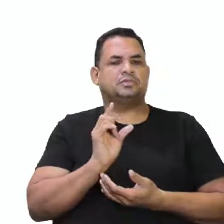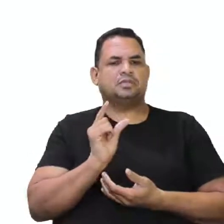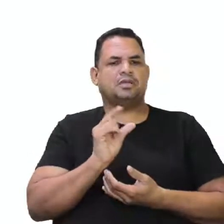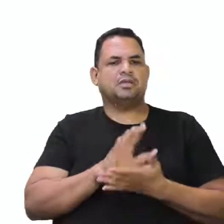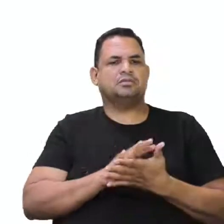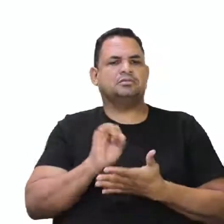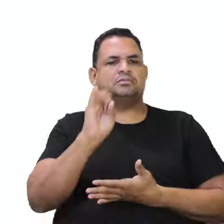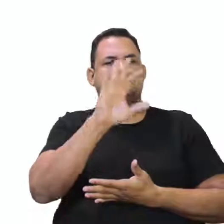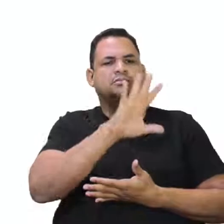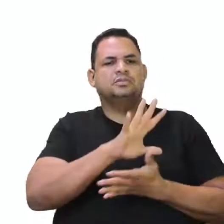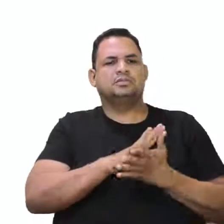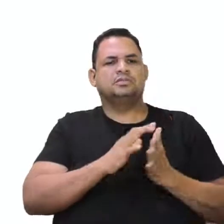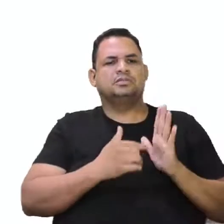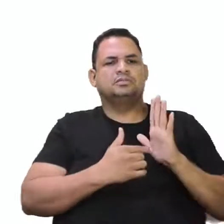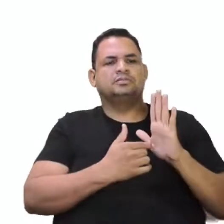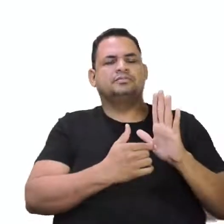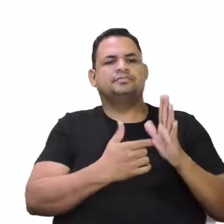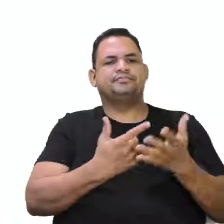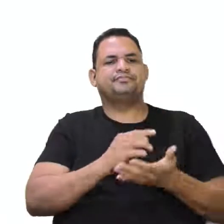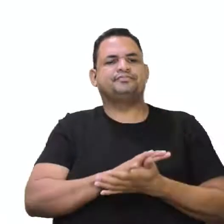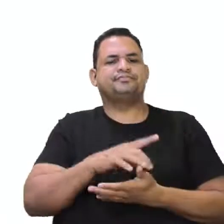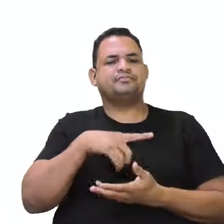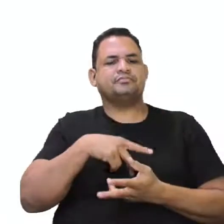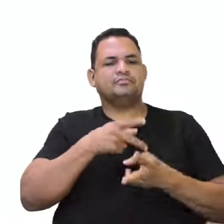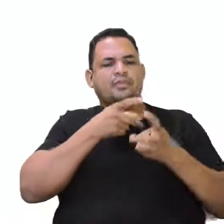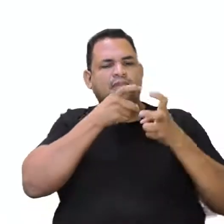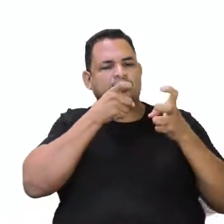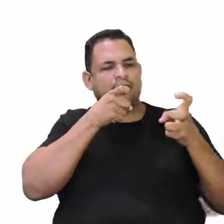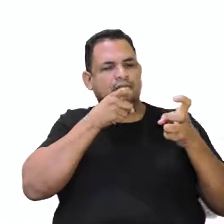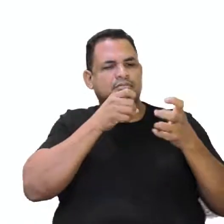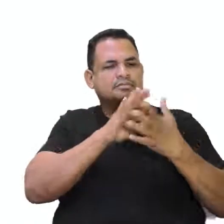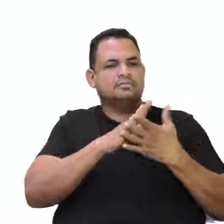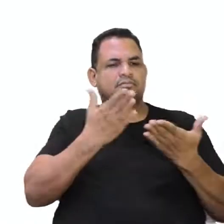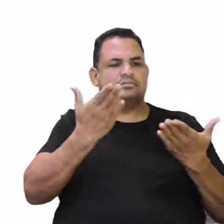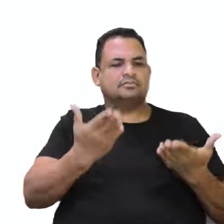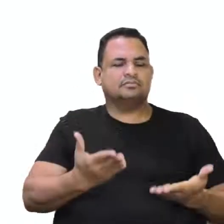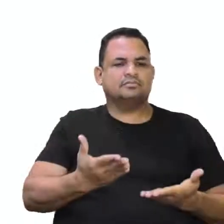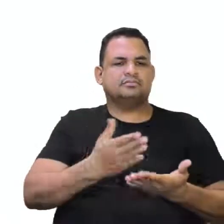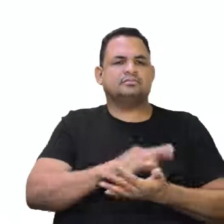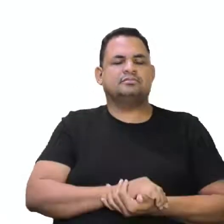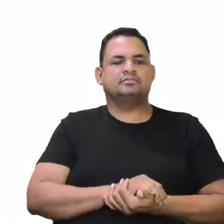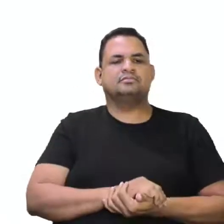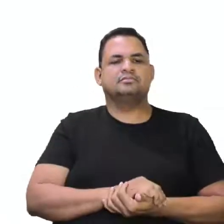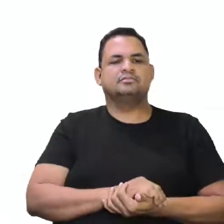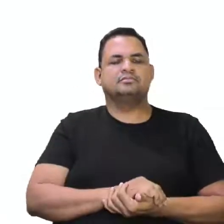as imagens, olha aqui. Olha as imagens, nós temos aqui o cupido, nós temos aqui